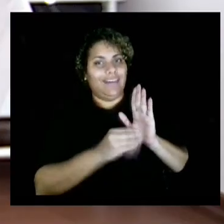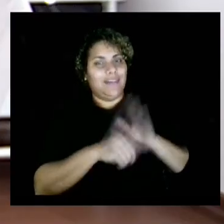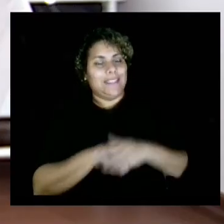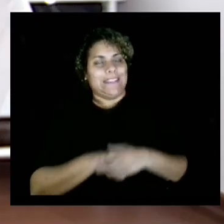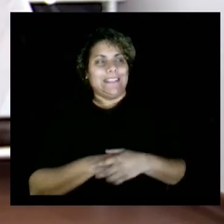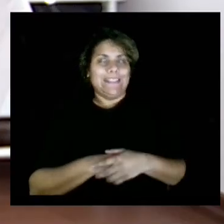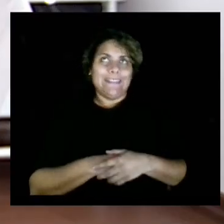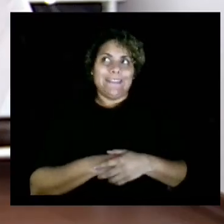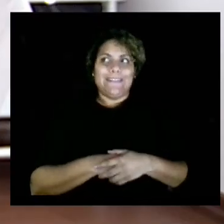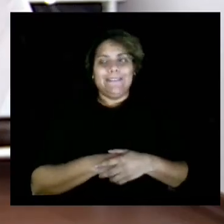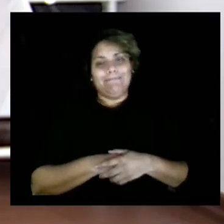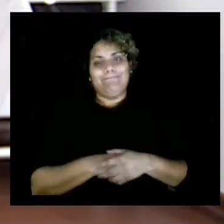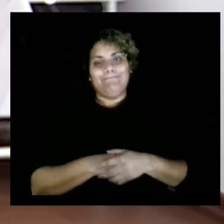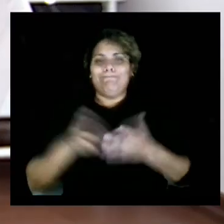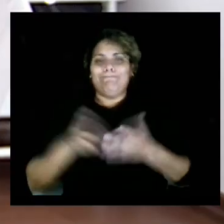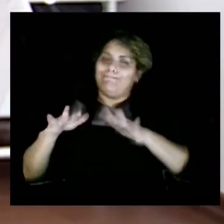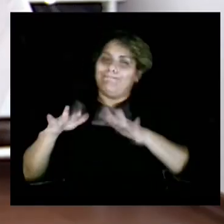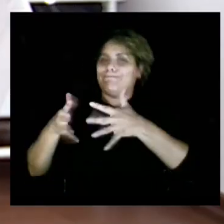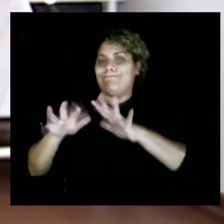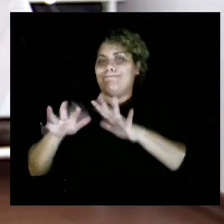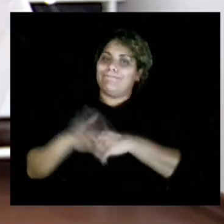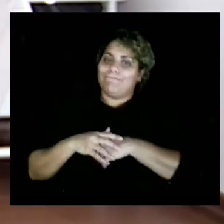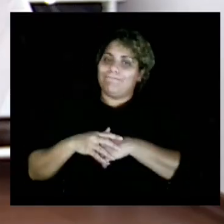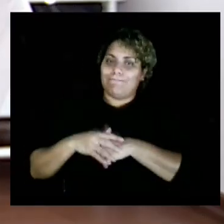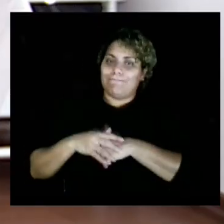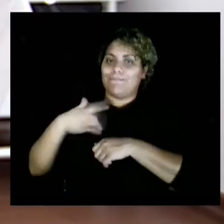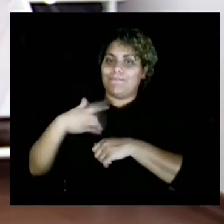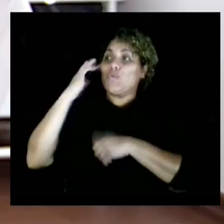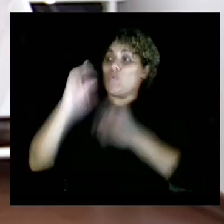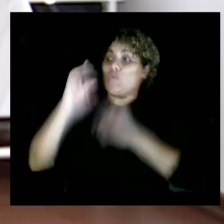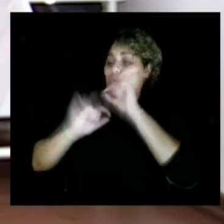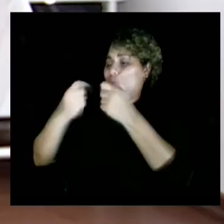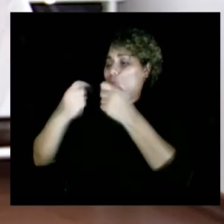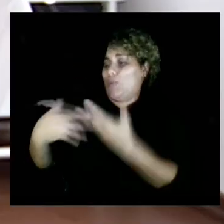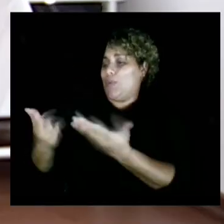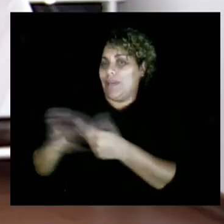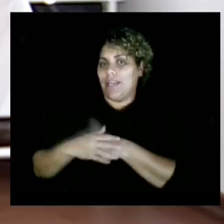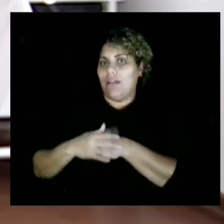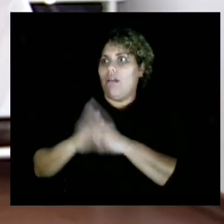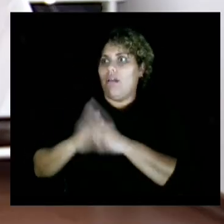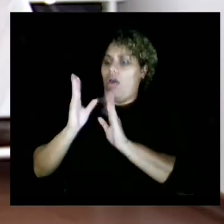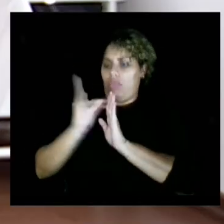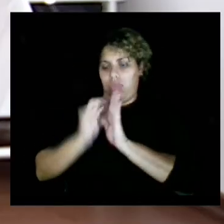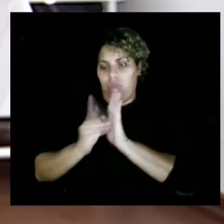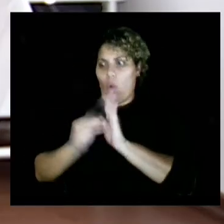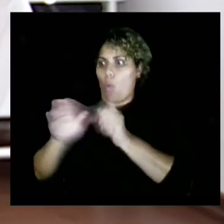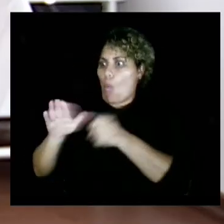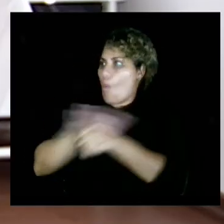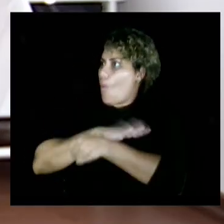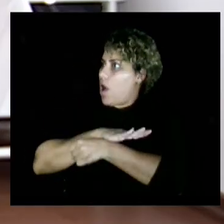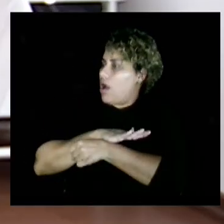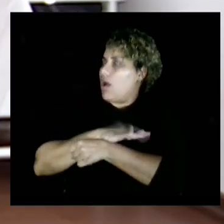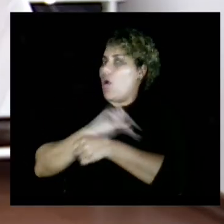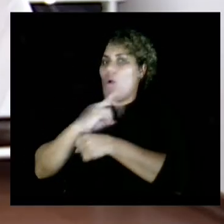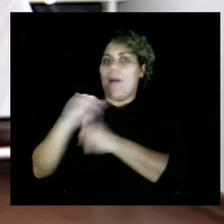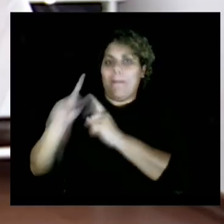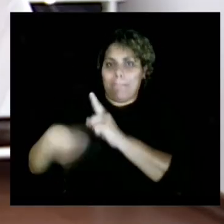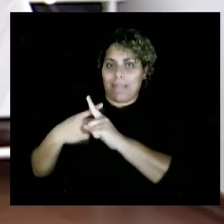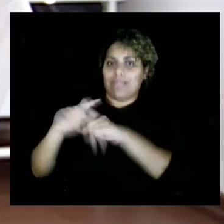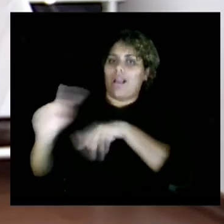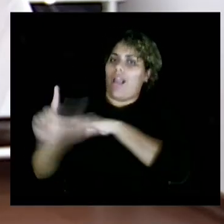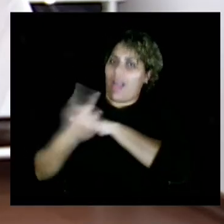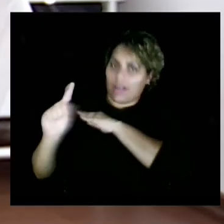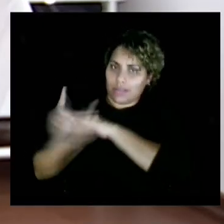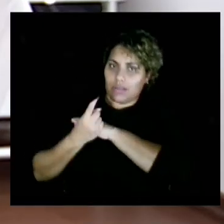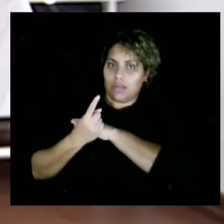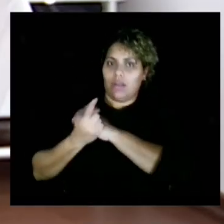ou menos. Eu não sei como é que eu falo. Mas está cheia, você quer aumentar o número de clientes? Quero aumentar o número de clientes. Tá bom dentro da sua